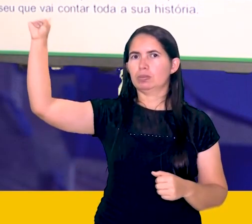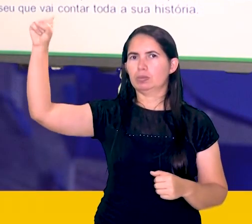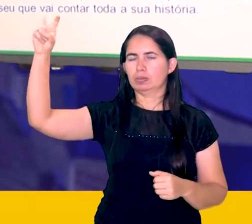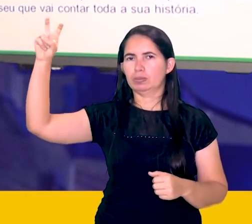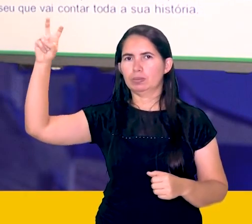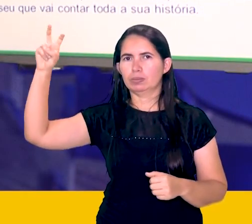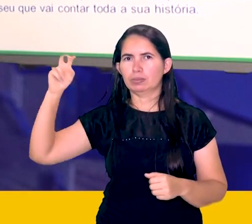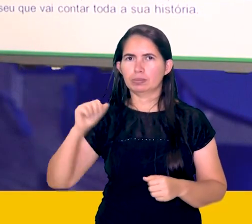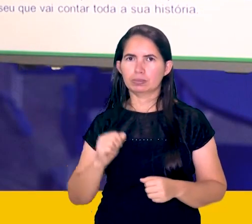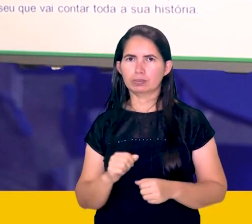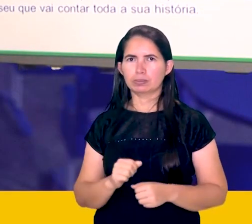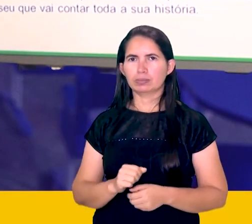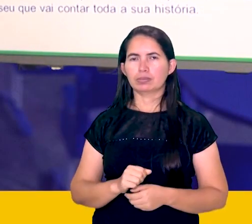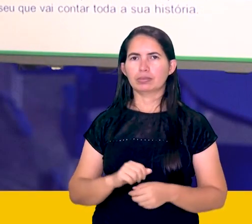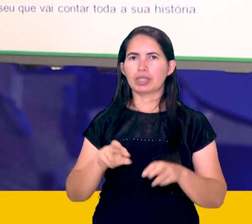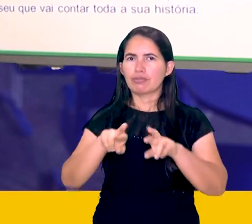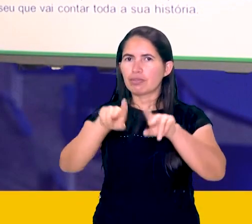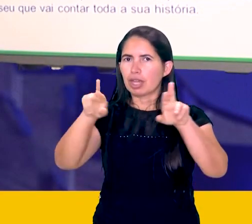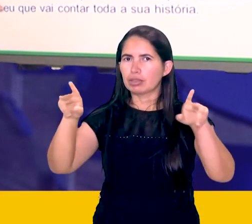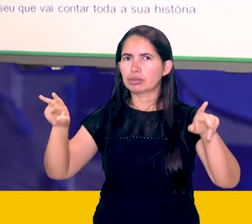Entre eles, vamos lá.